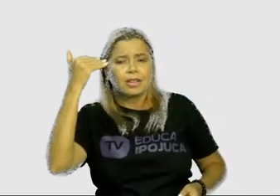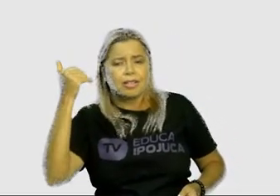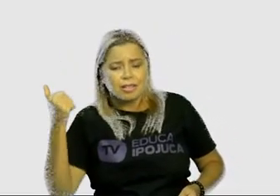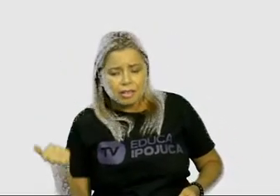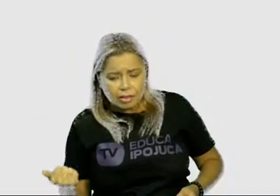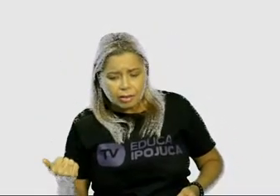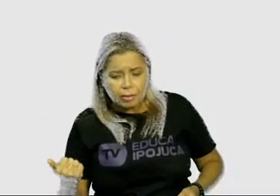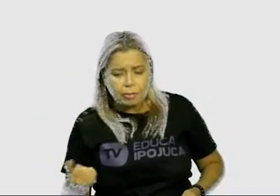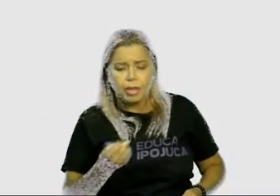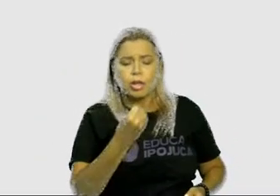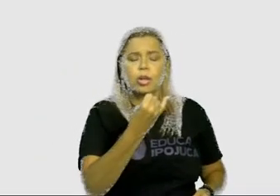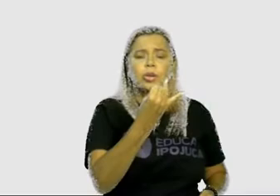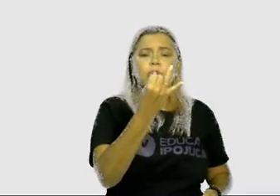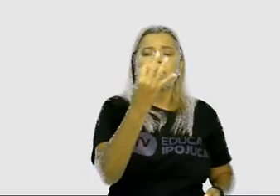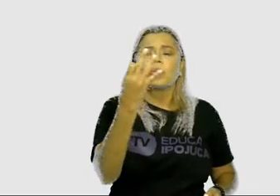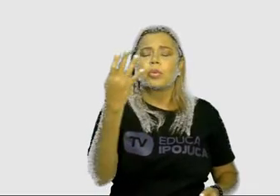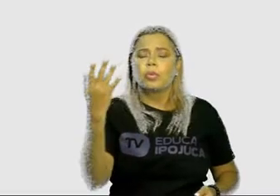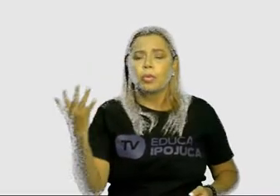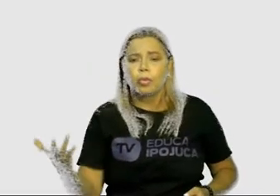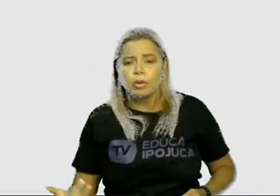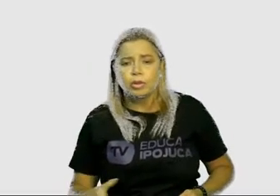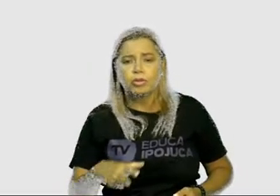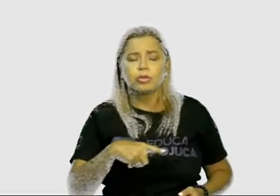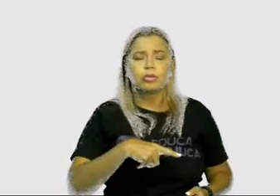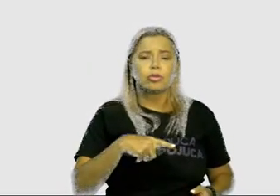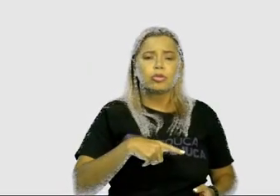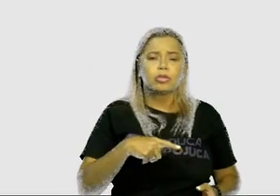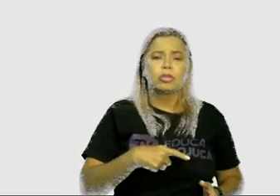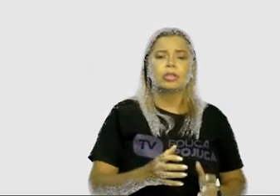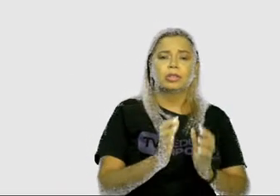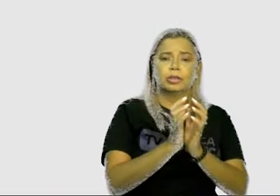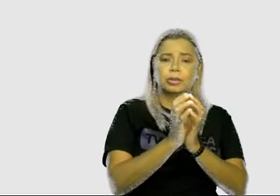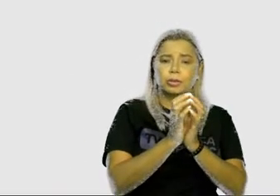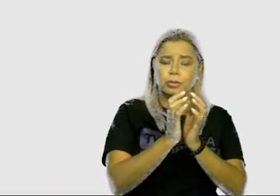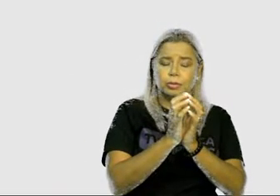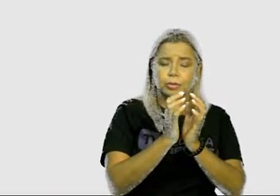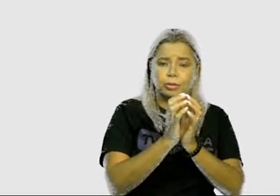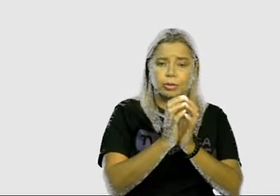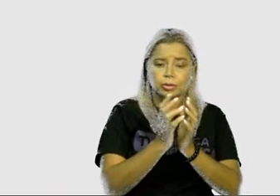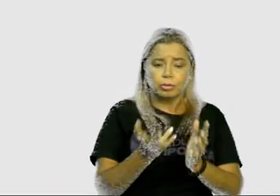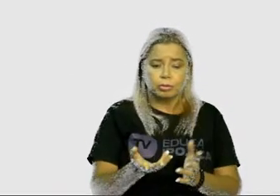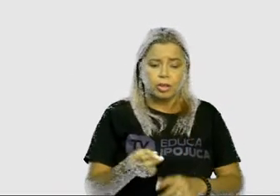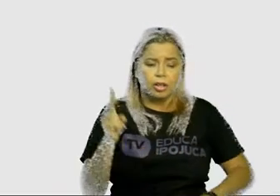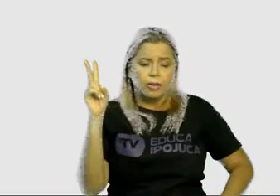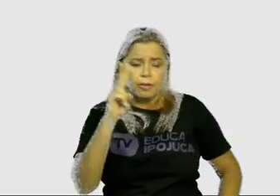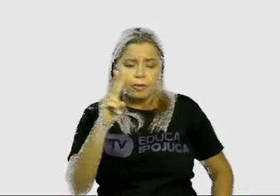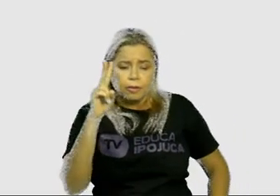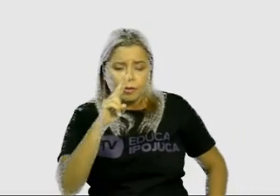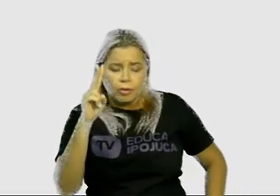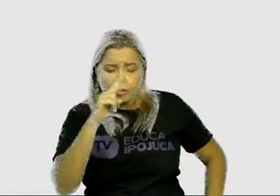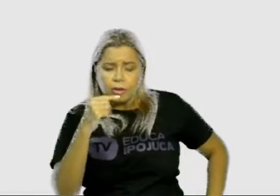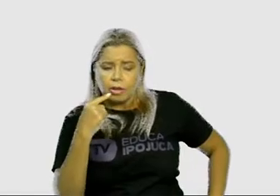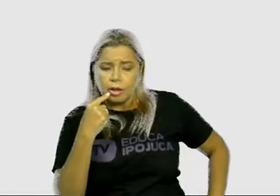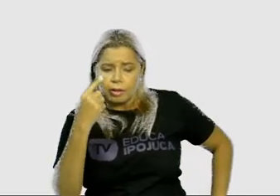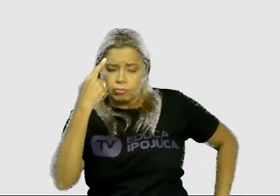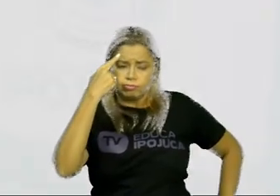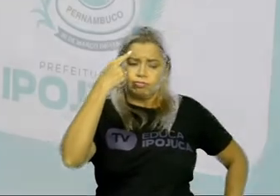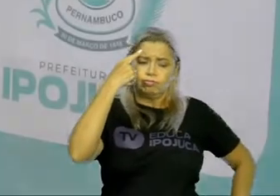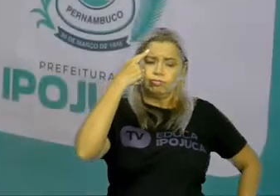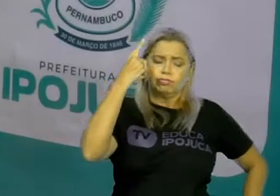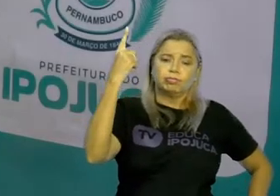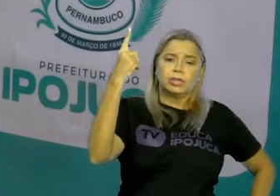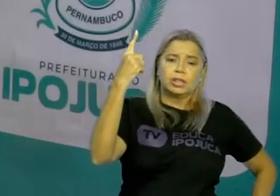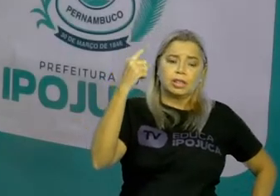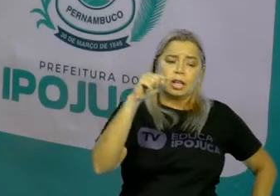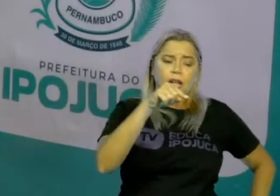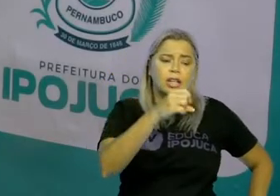de algo realizado mensalmente por exemplo se eu visualizar vou tentar descobrir quem imagem